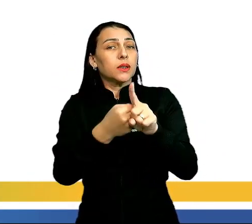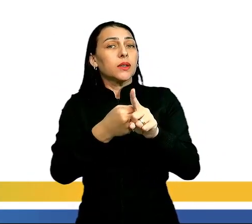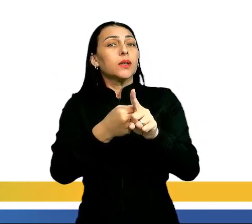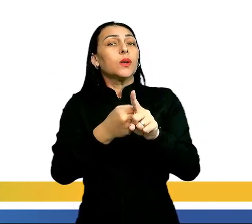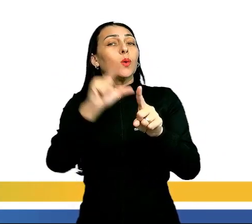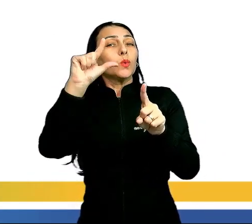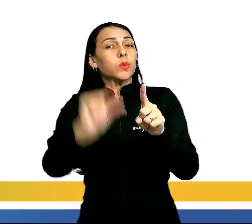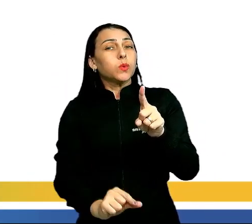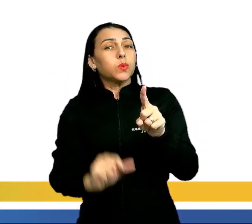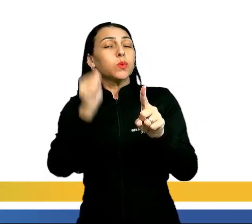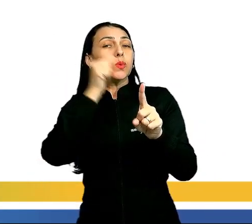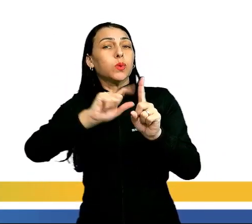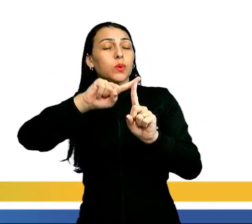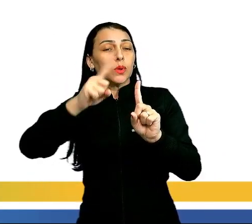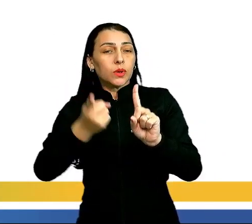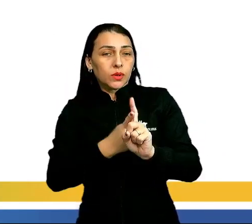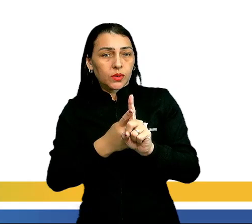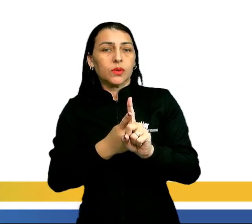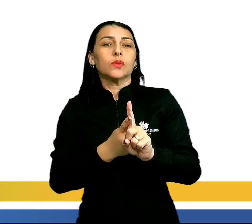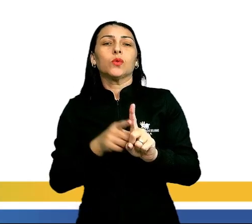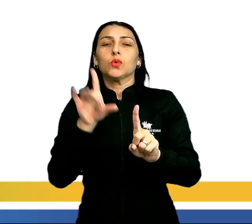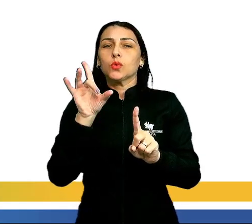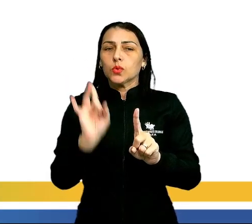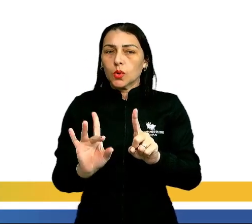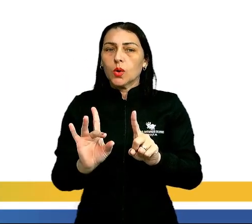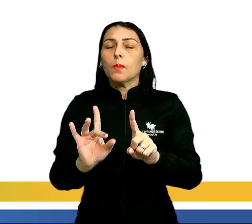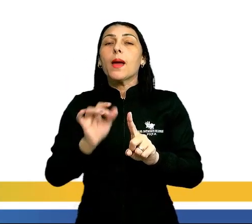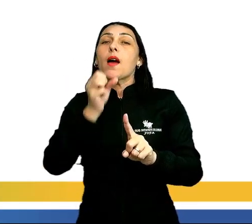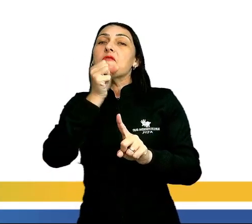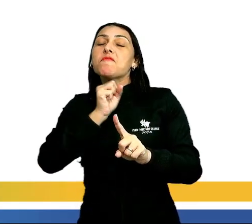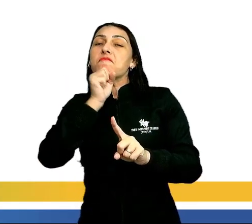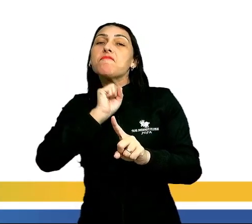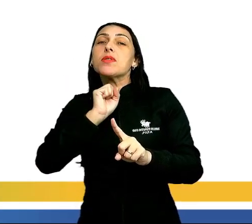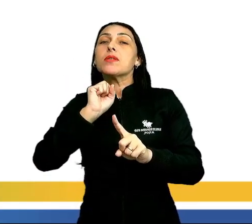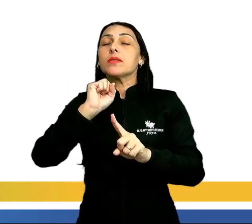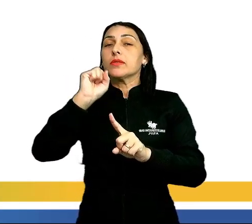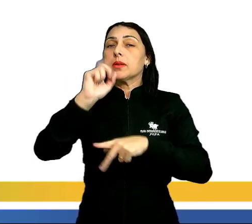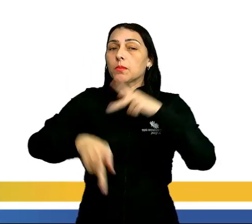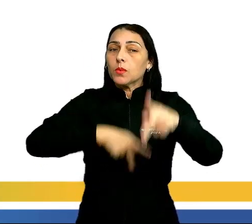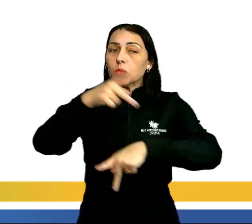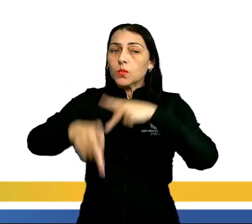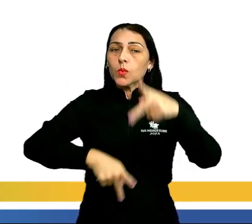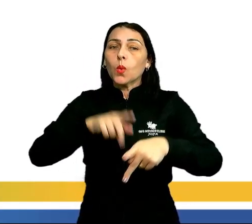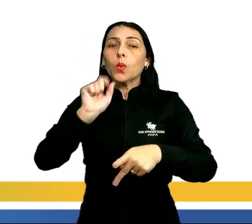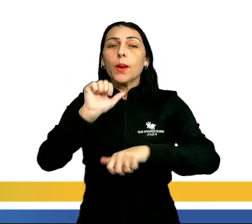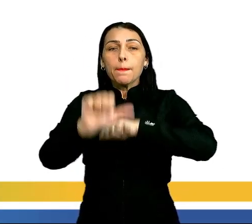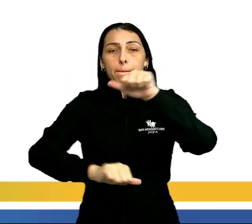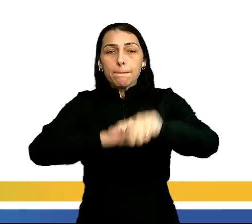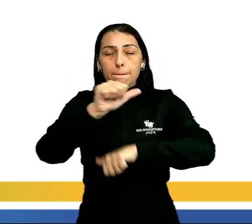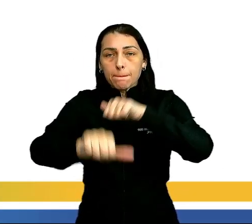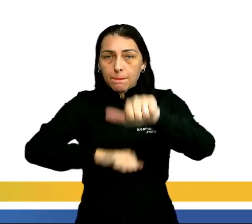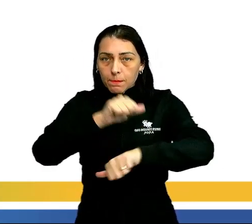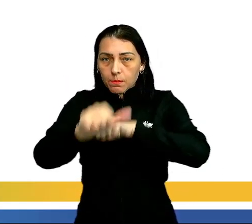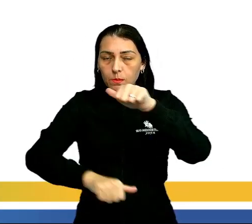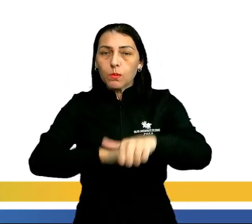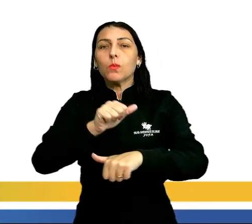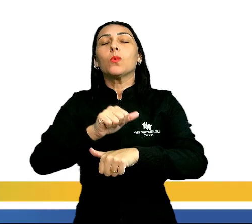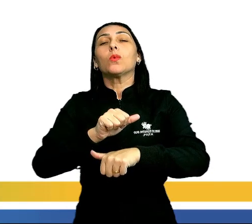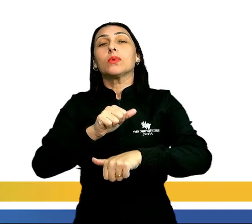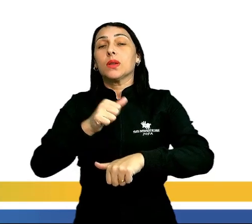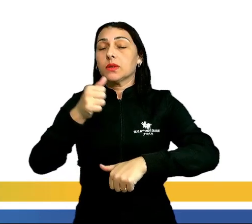de fecundidade vai ser aí sobre o envelhecimento da população, o que altera a agenda dessas